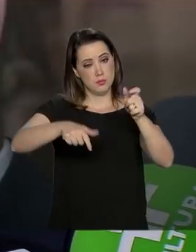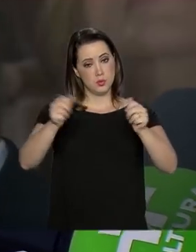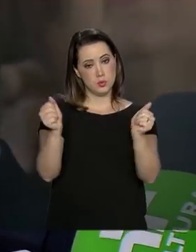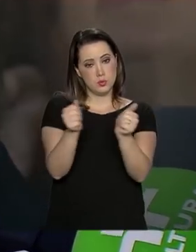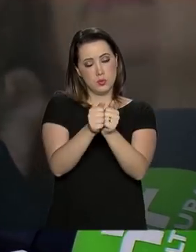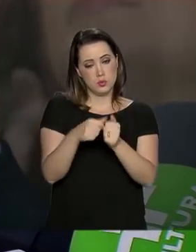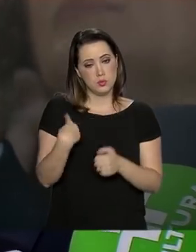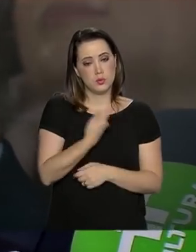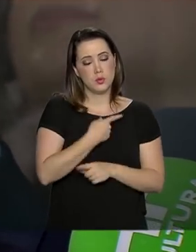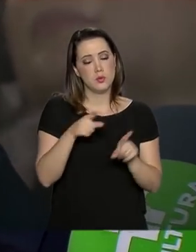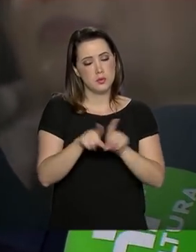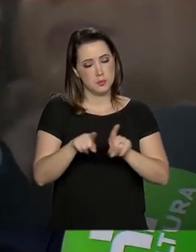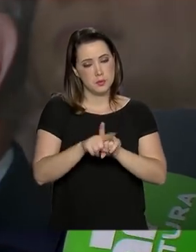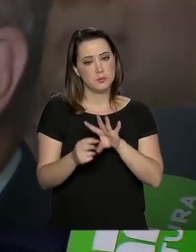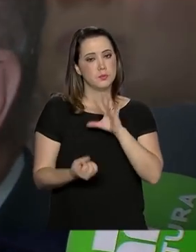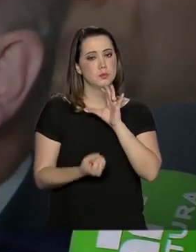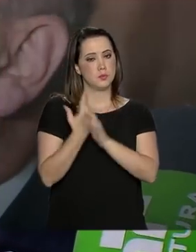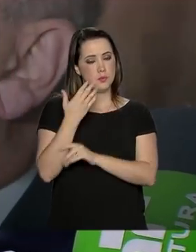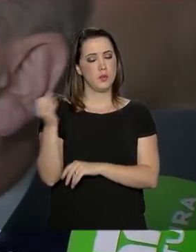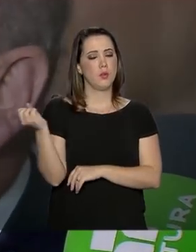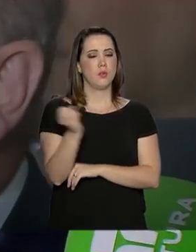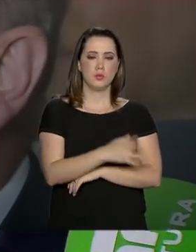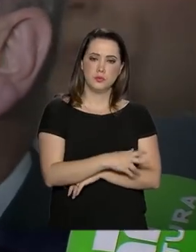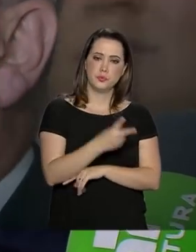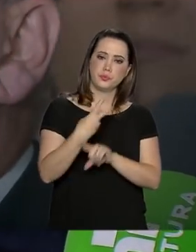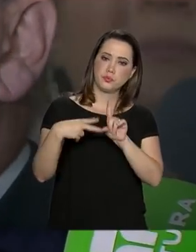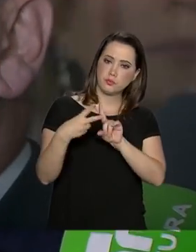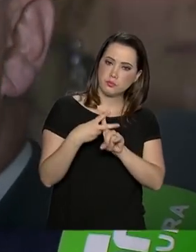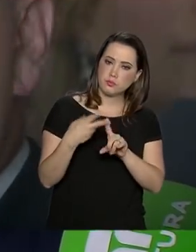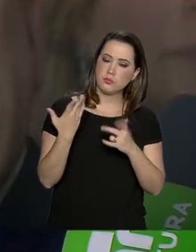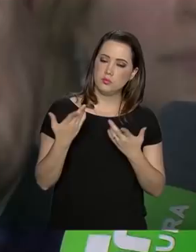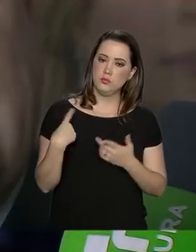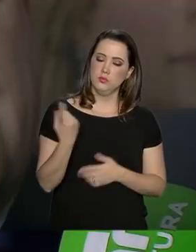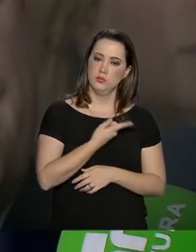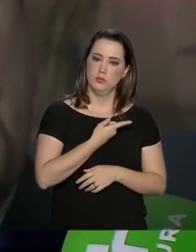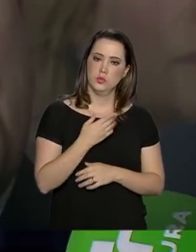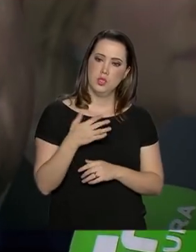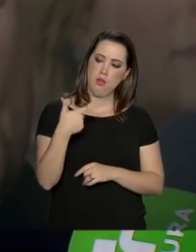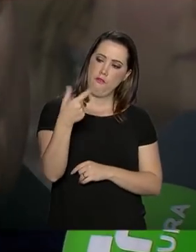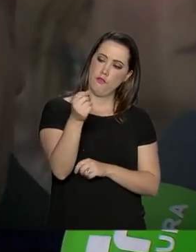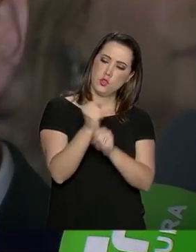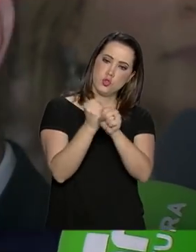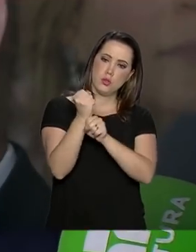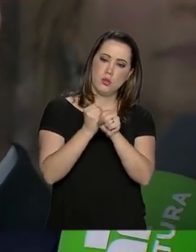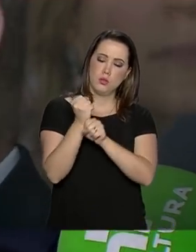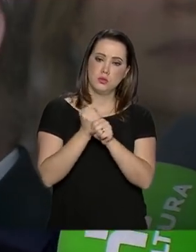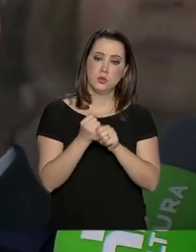E estamos aqui também criando uma nova Previdência para que daqui 20